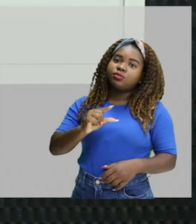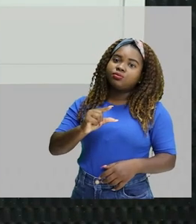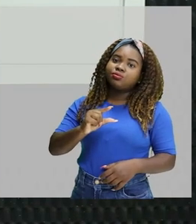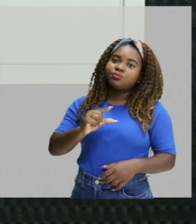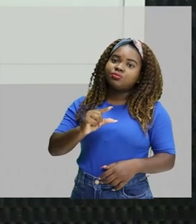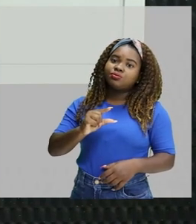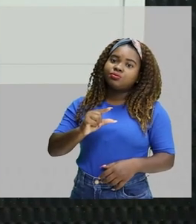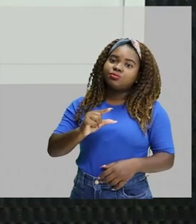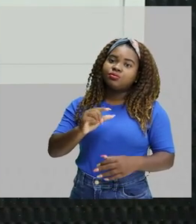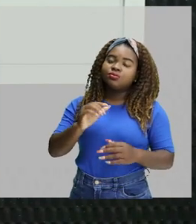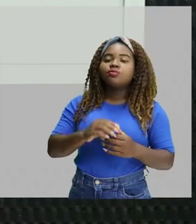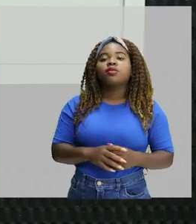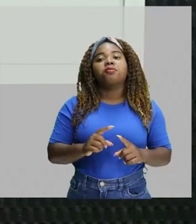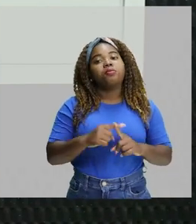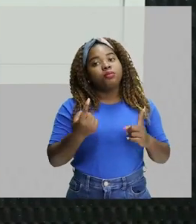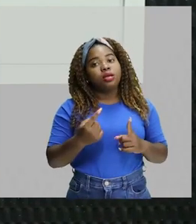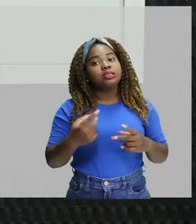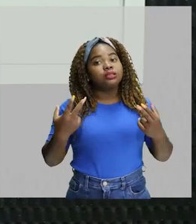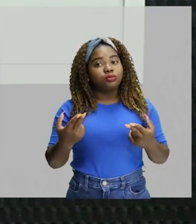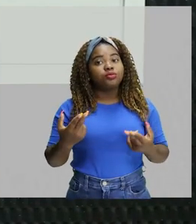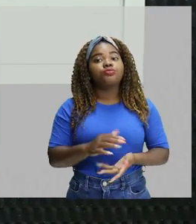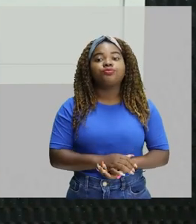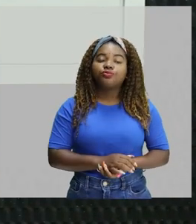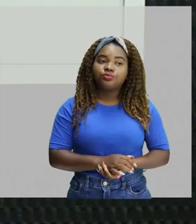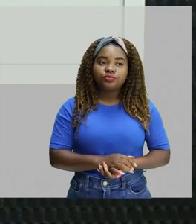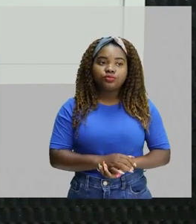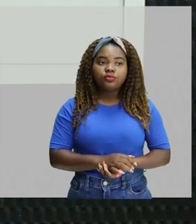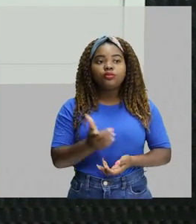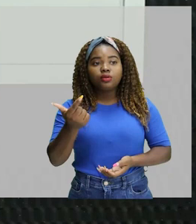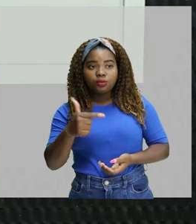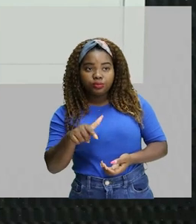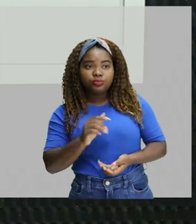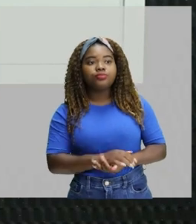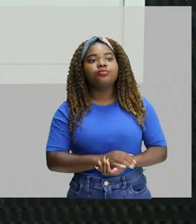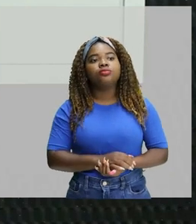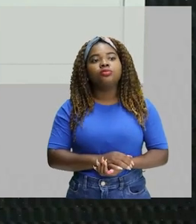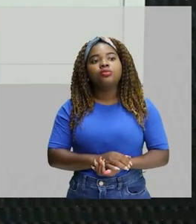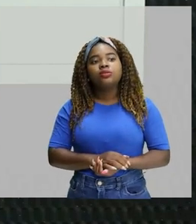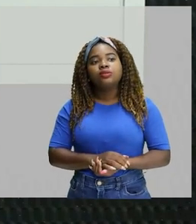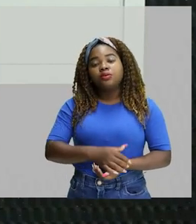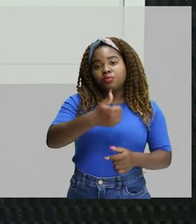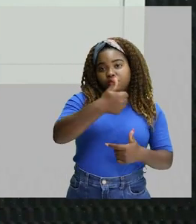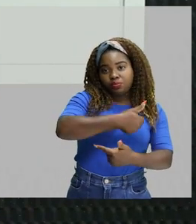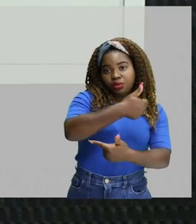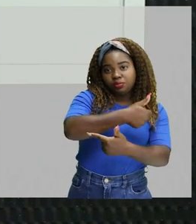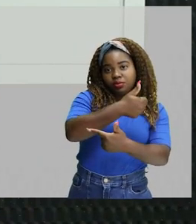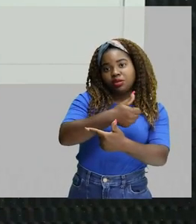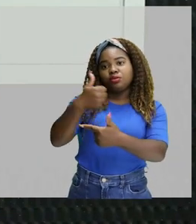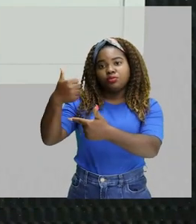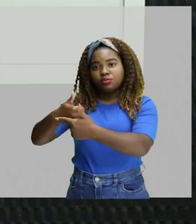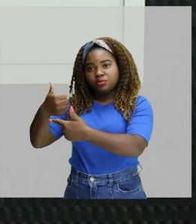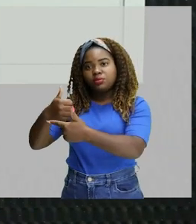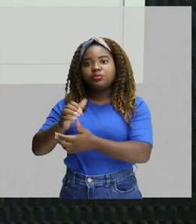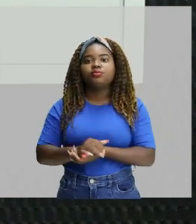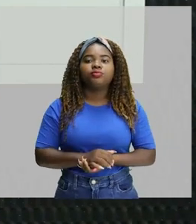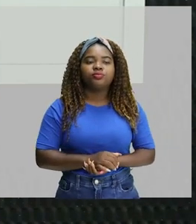aí eu paro mas não é menor é igual E aí vamos lá procedimento é o mesmo primeiro elemento com primeiro